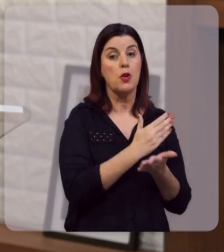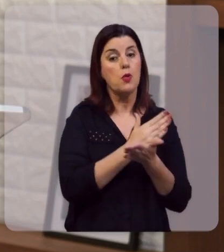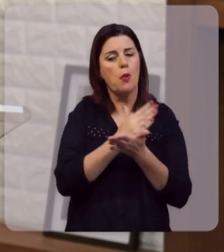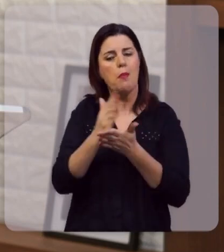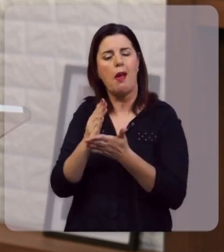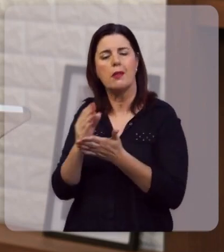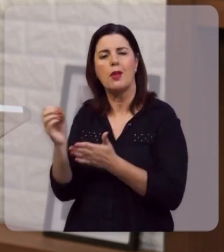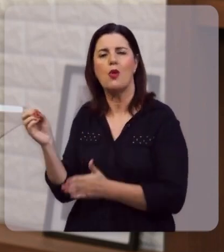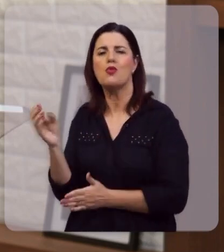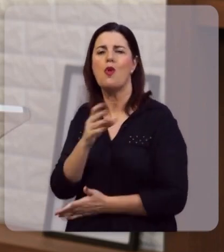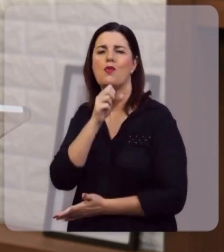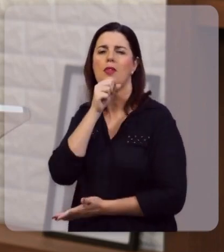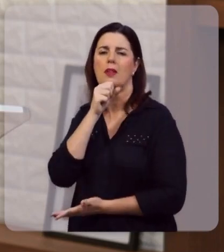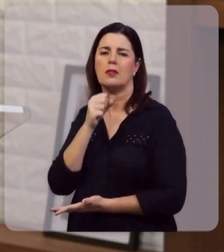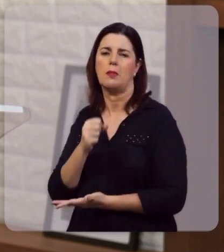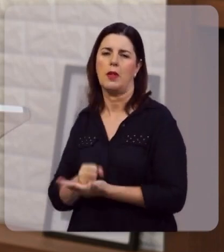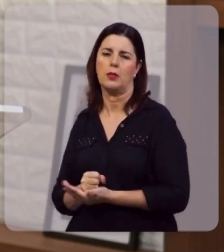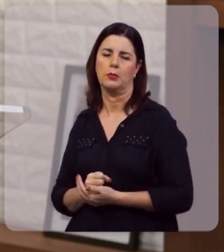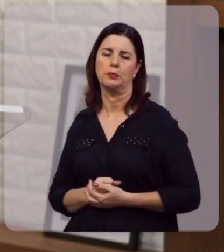Novo Testamento.